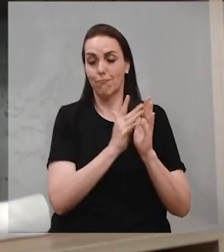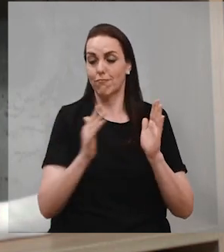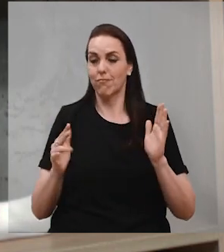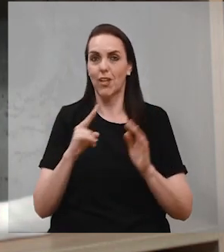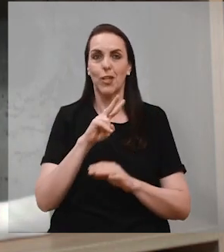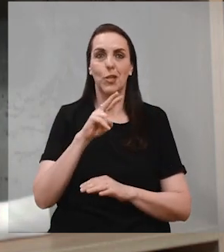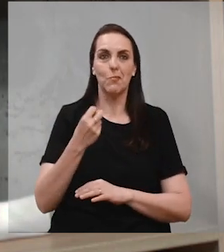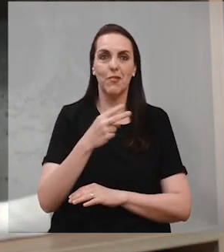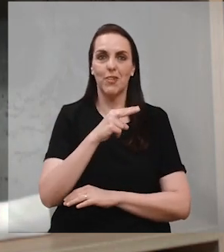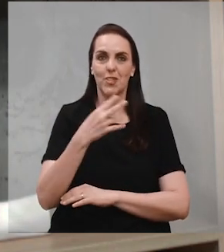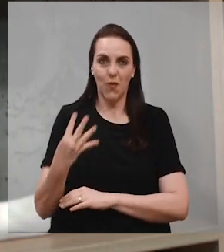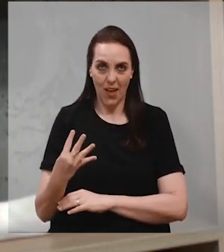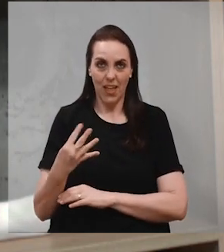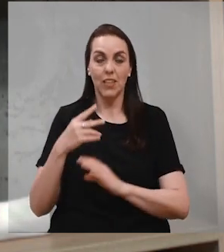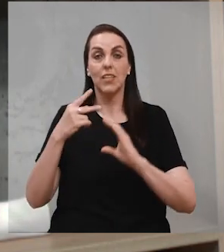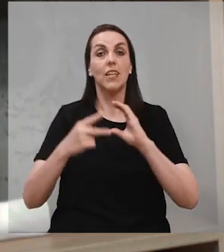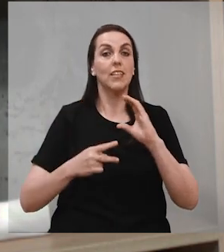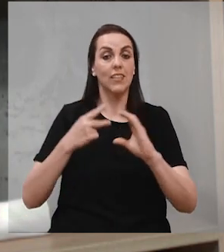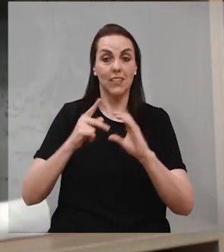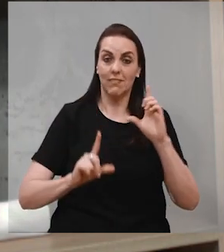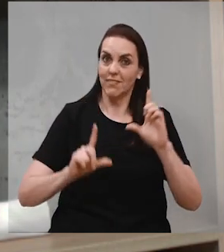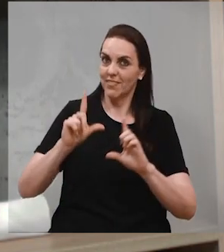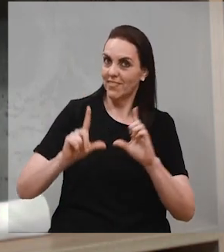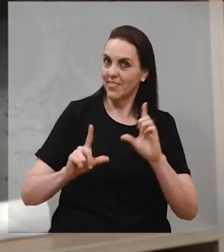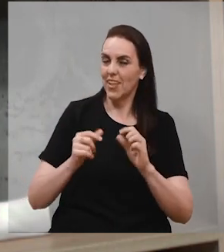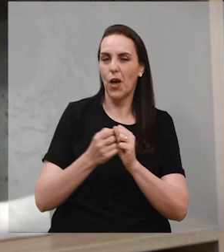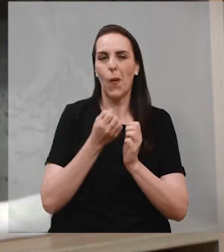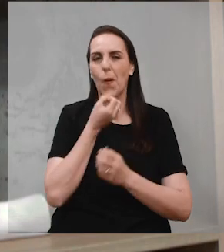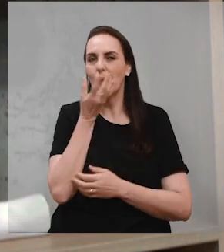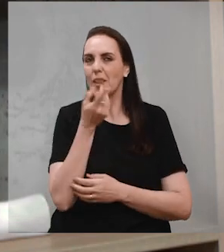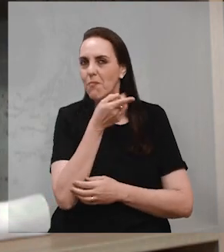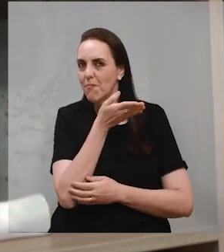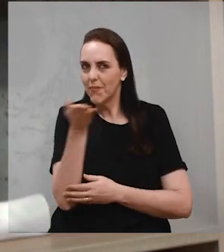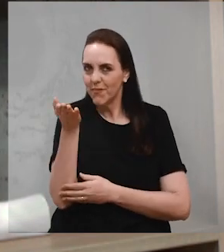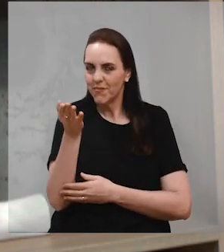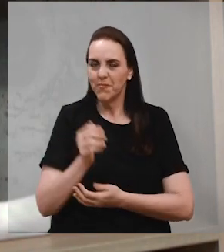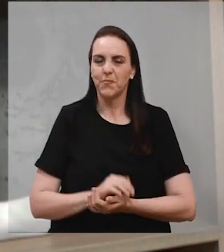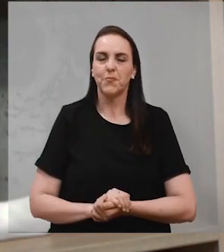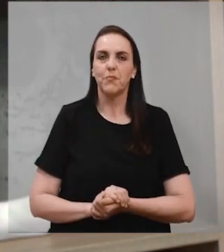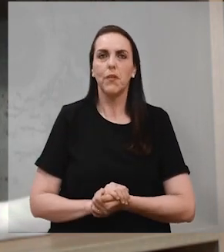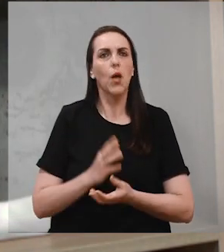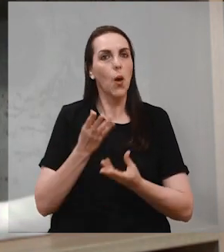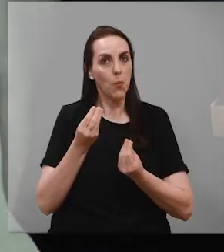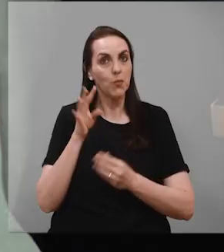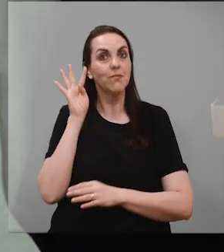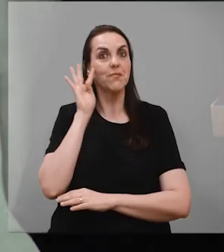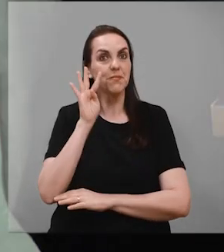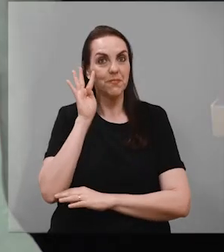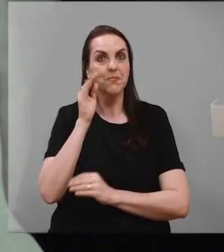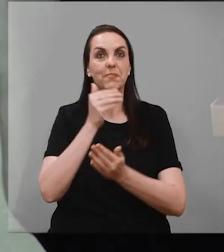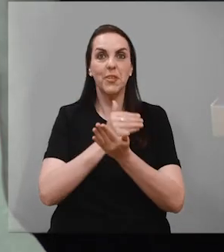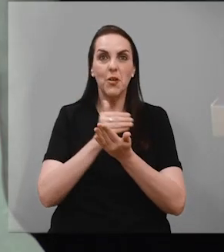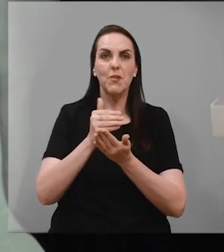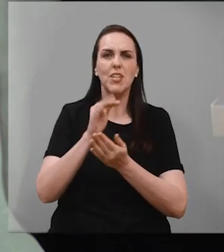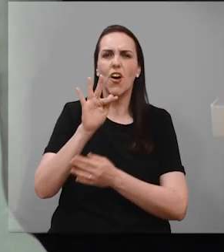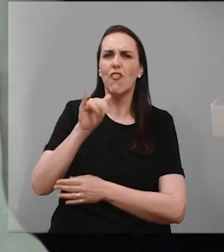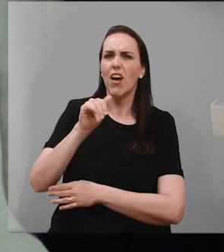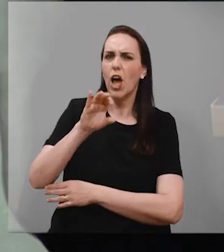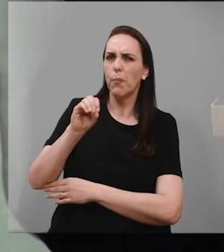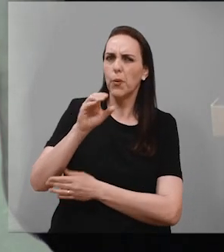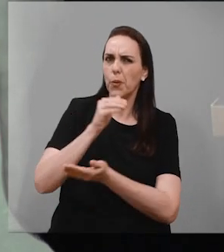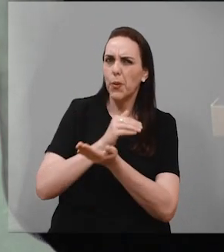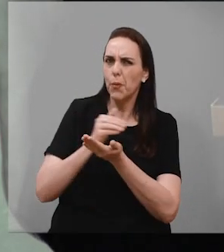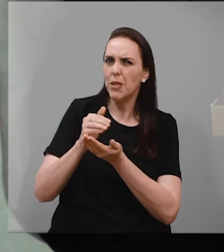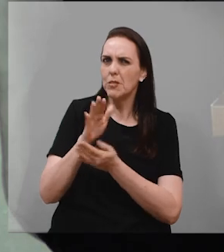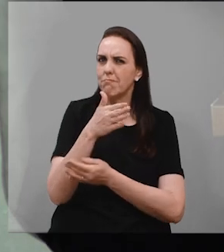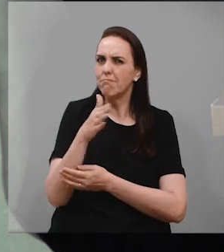longo de 2024 e a TV Câmara Caxias pôde contar para você. Foi muito bacana, né? Começando aqui, o